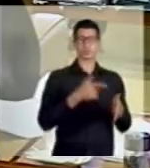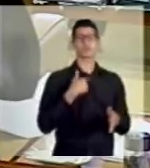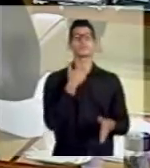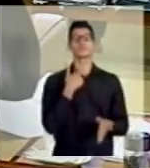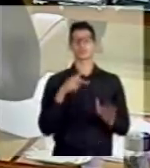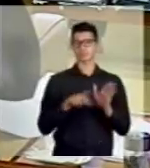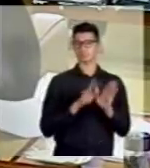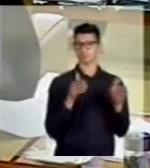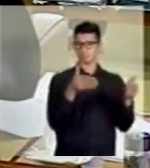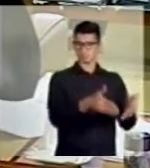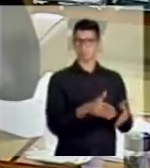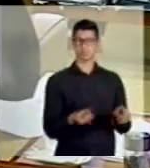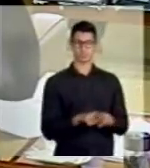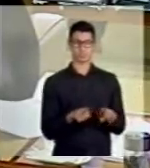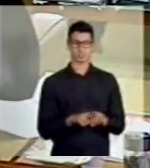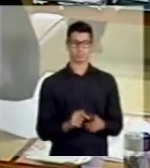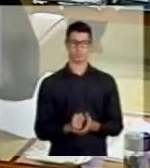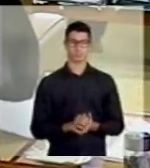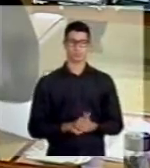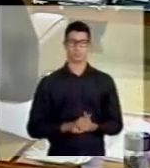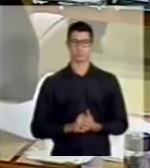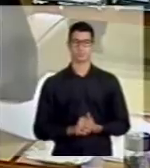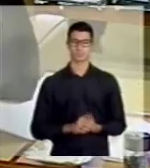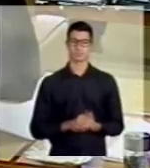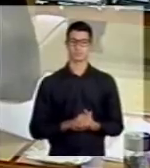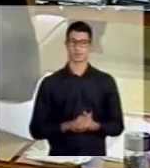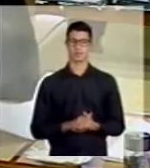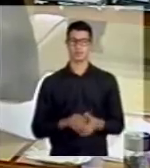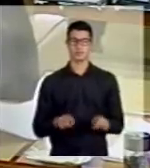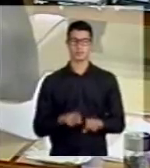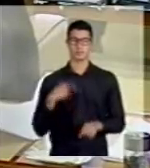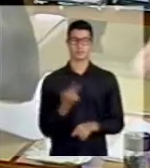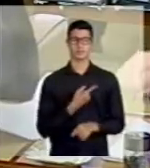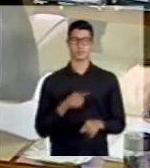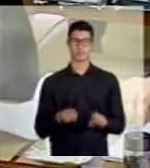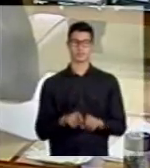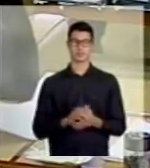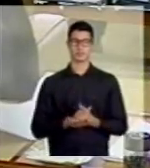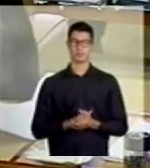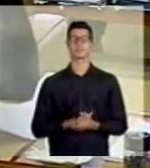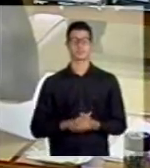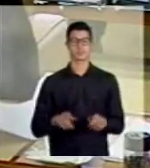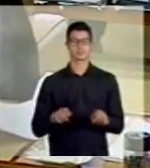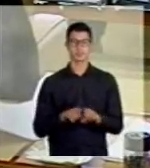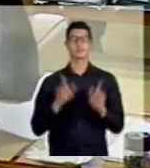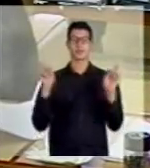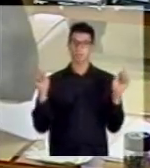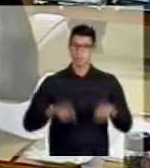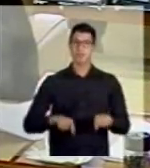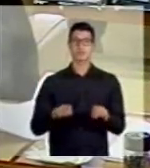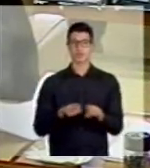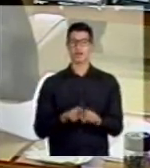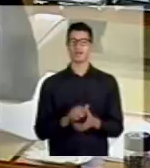qual verdadeiramente se identifica. E a modificação de gênero no registro civil da pessoa transgênero é possível desde que